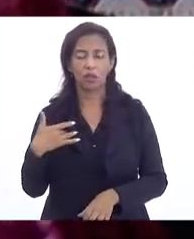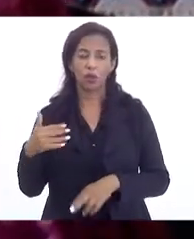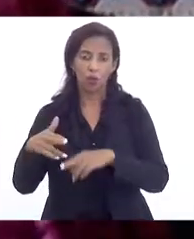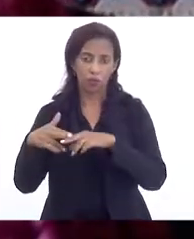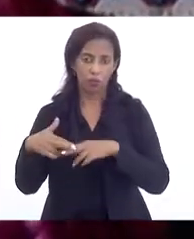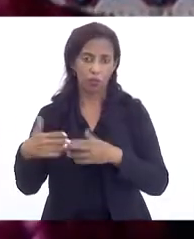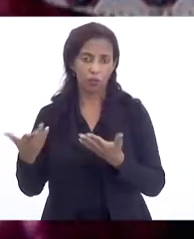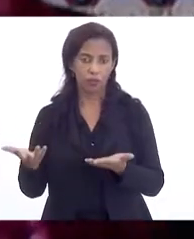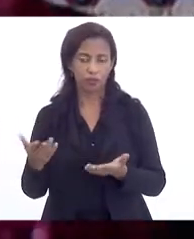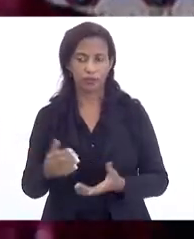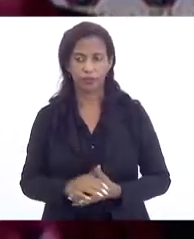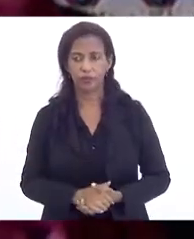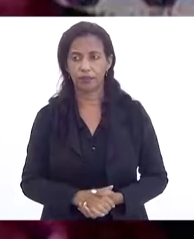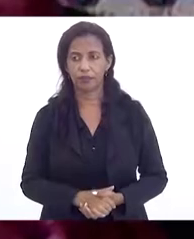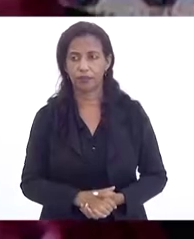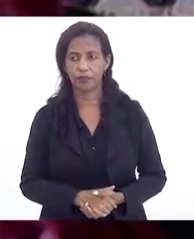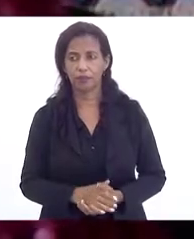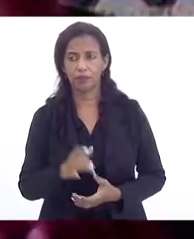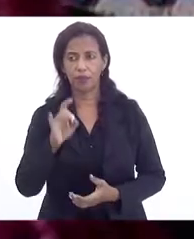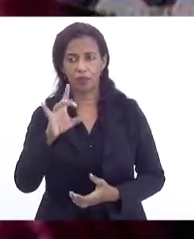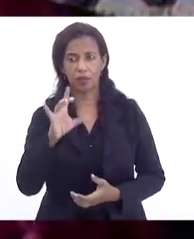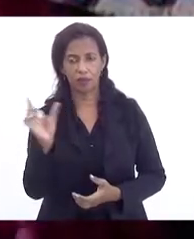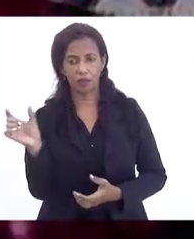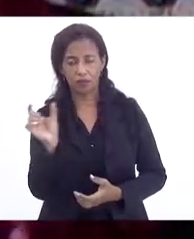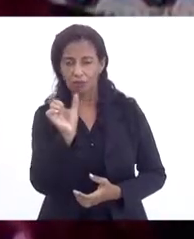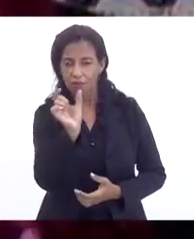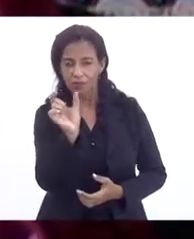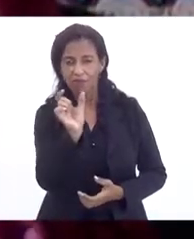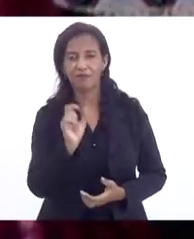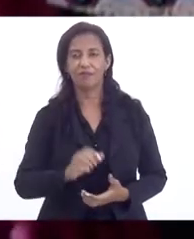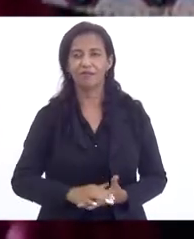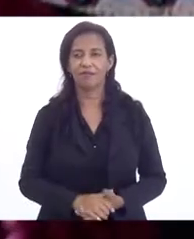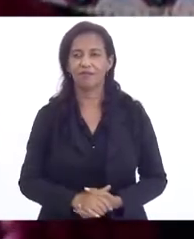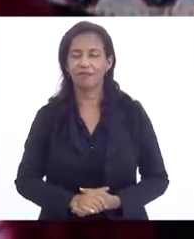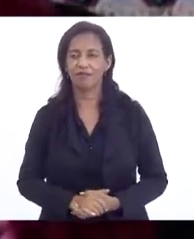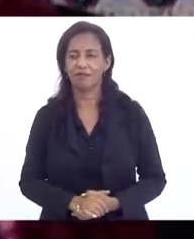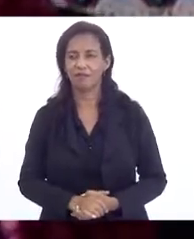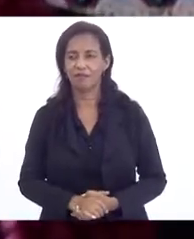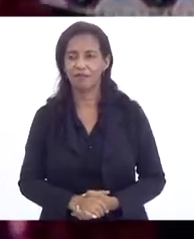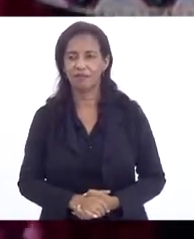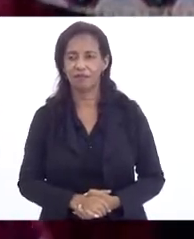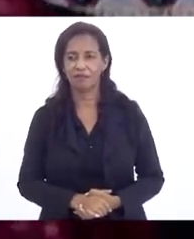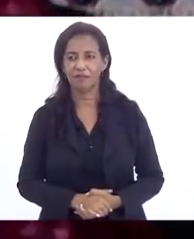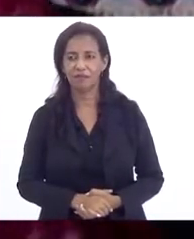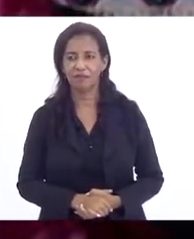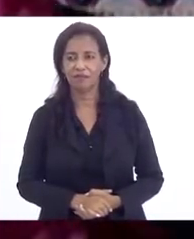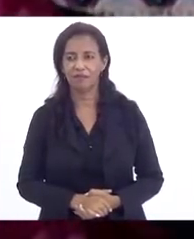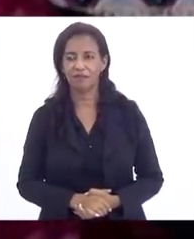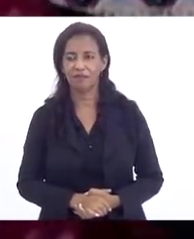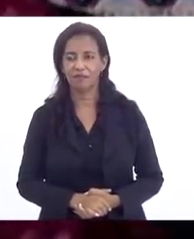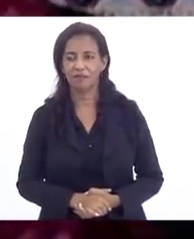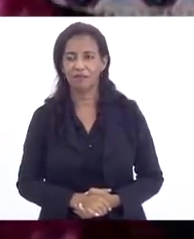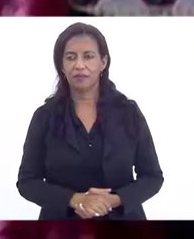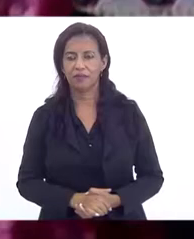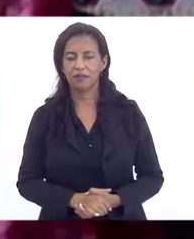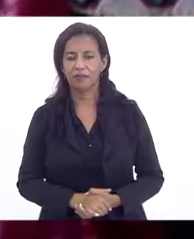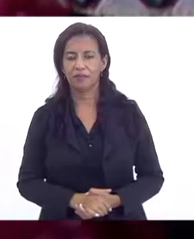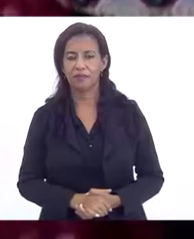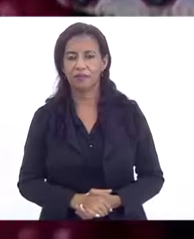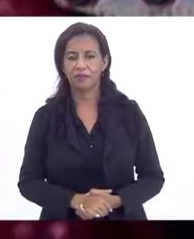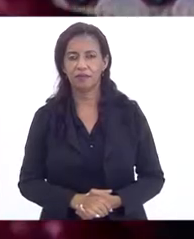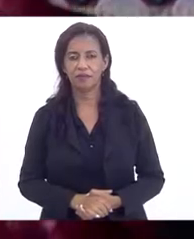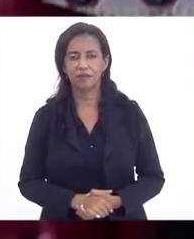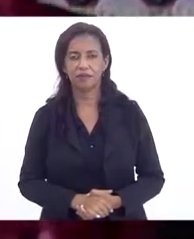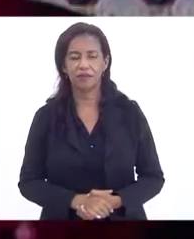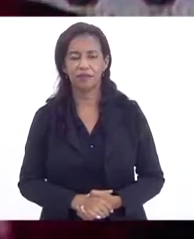conta disso, né? Então, só para fazer esse narizinho de pera a sua colocação, deputado Carlos Mink e deputado Luiz